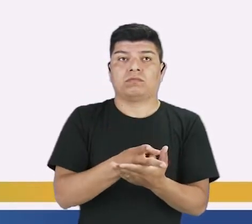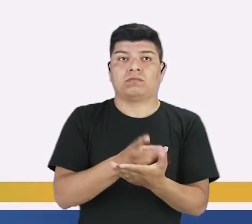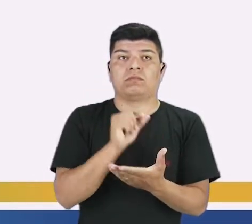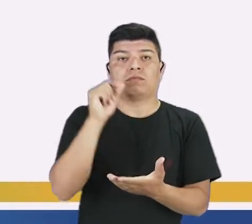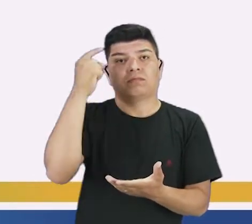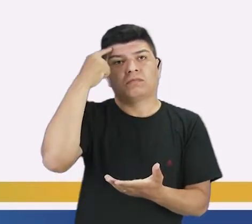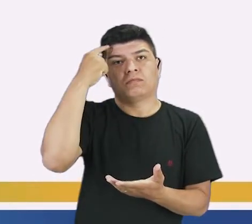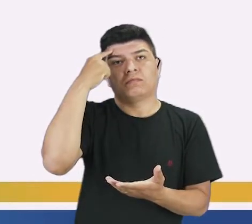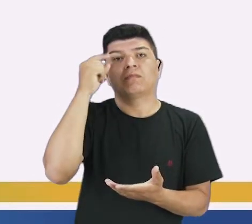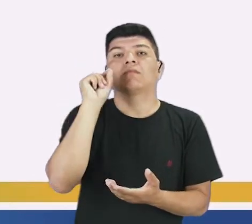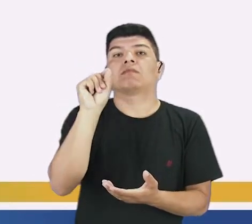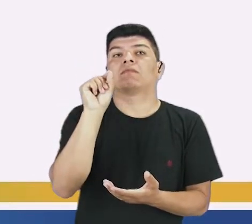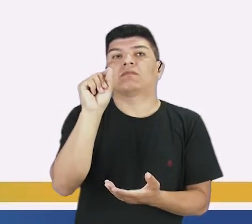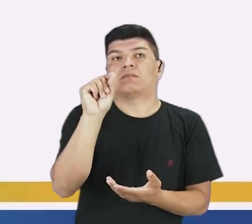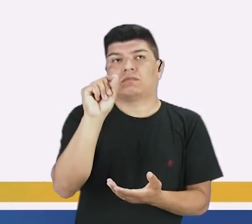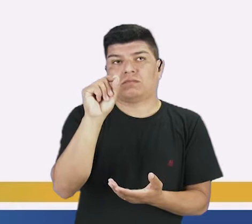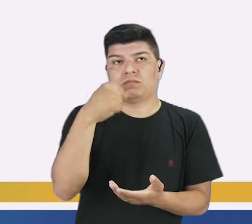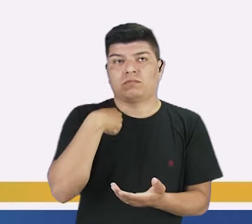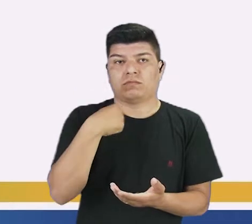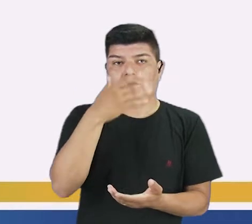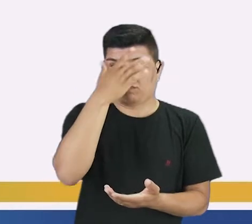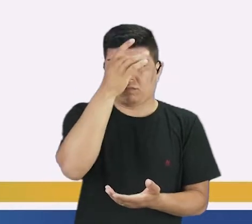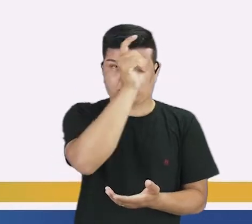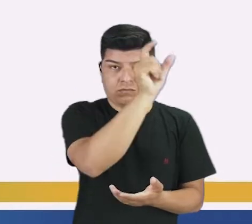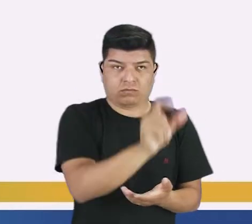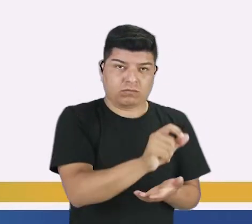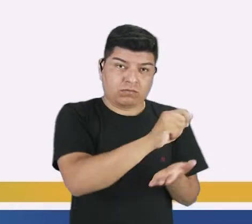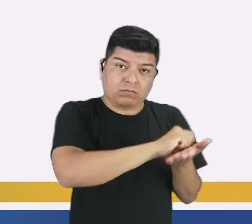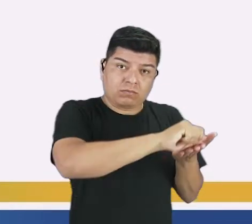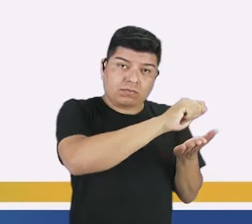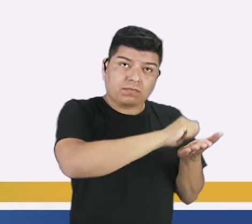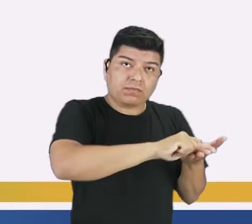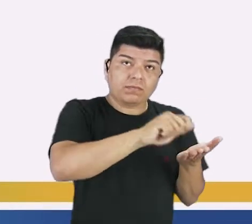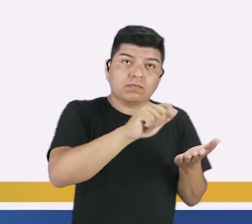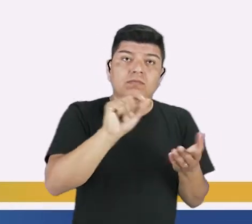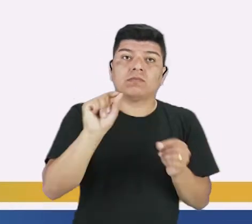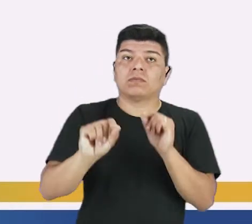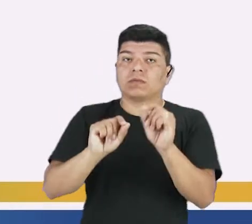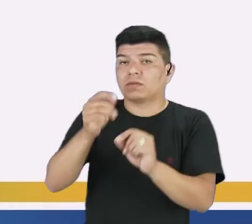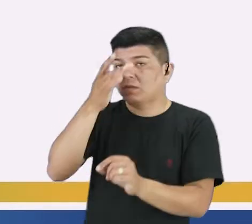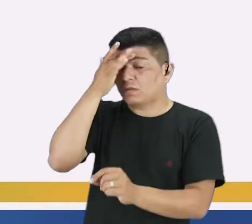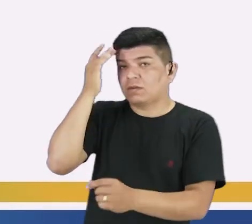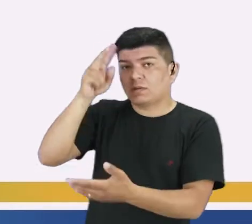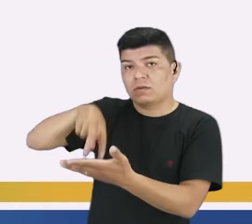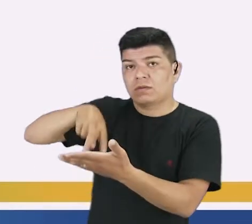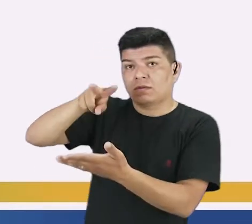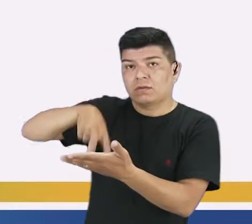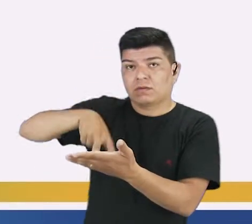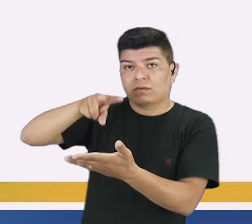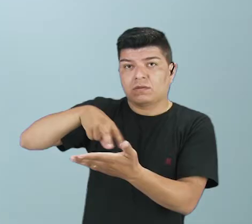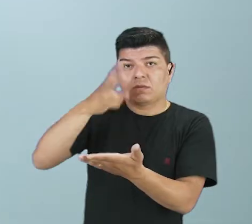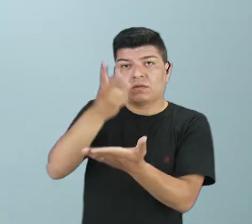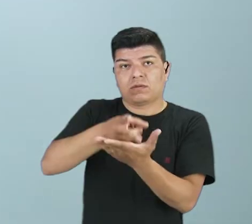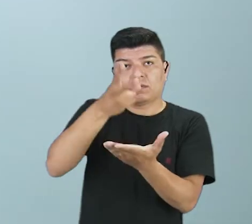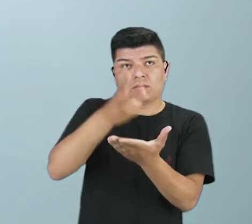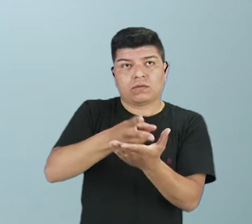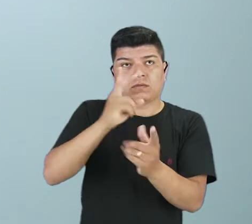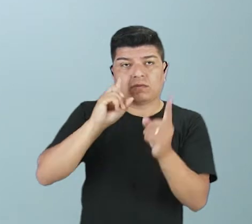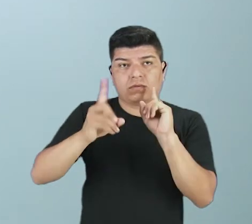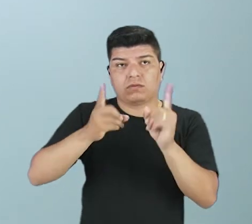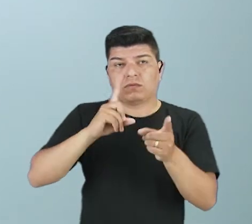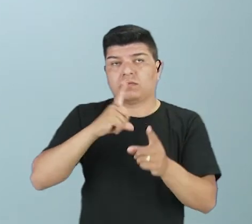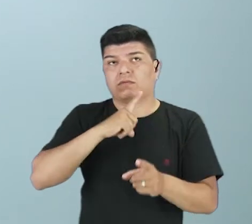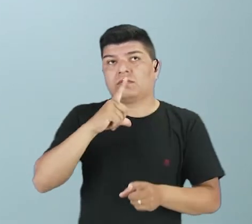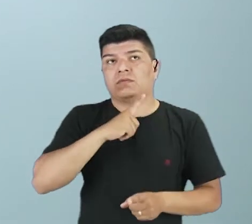que em mente? A dicotomia entre o escritor versus o público leitor. É sempre esse diálogo